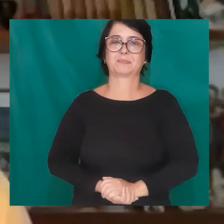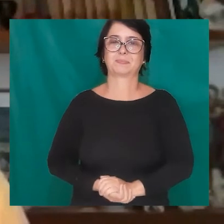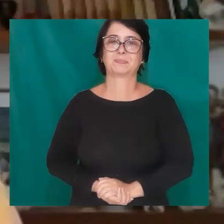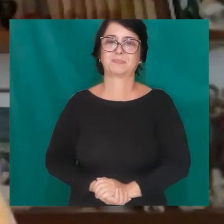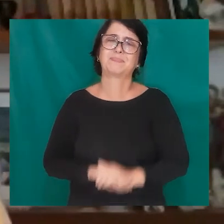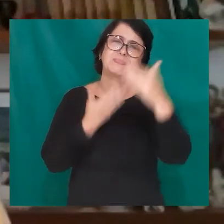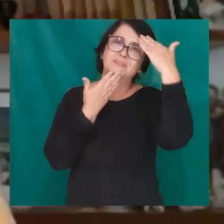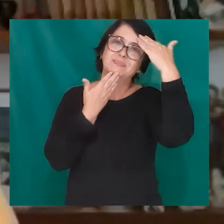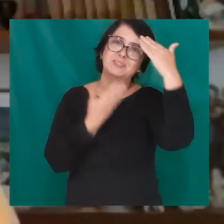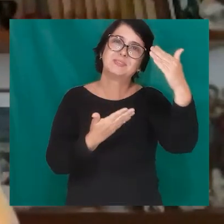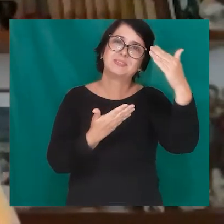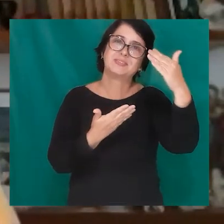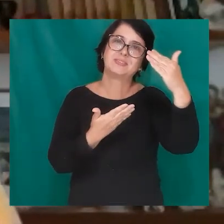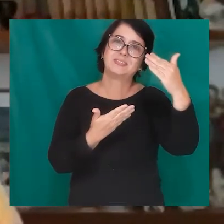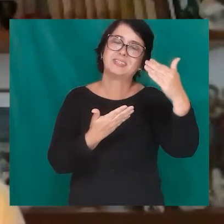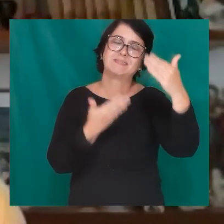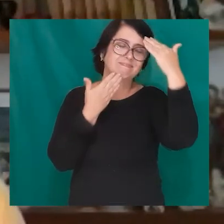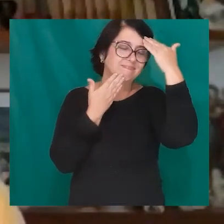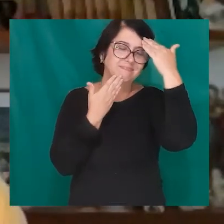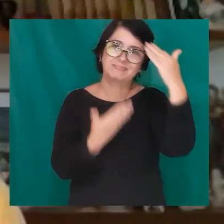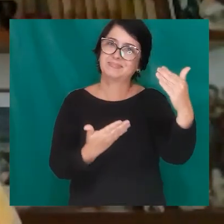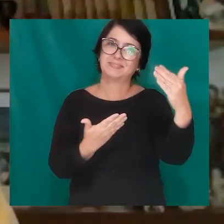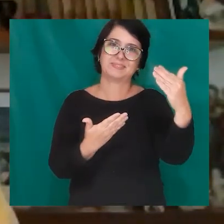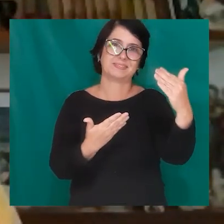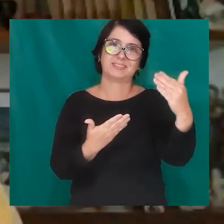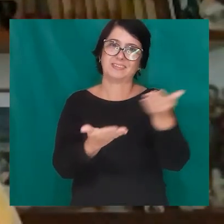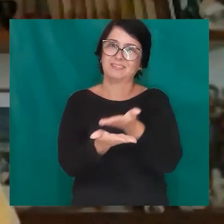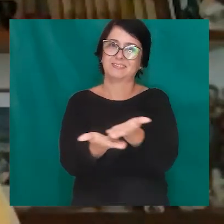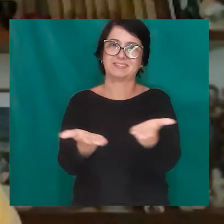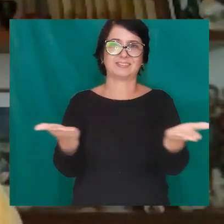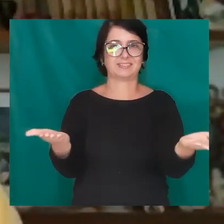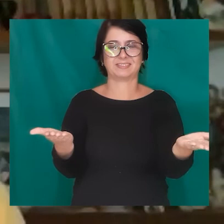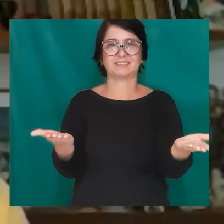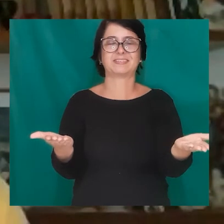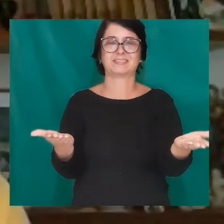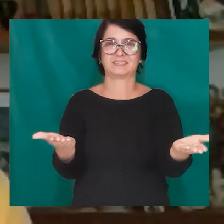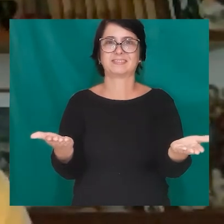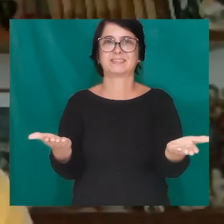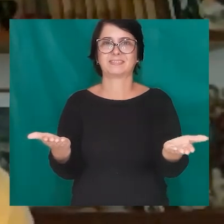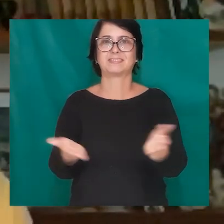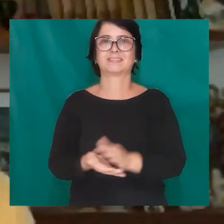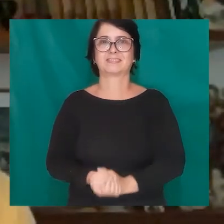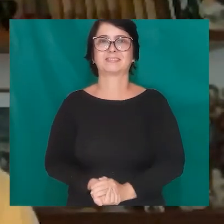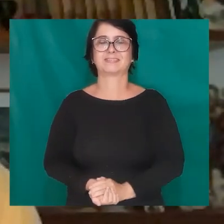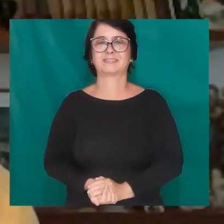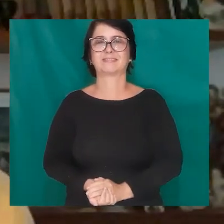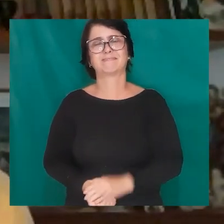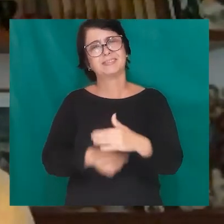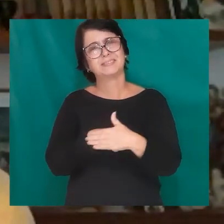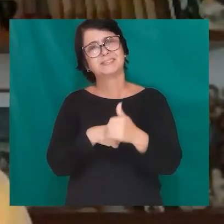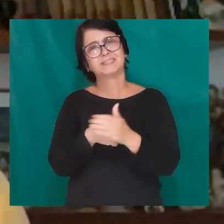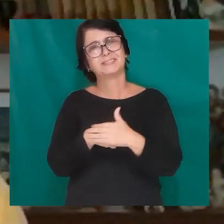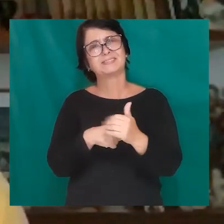pode deixar de agradecer, muito obrigado, Borghettinho, muito obrigado, Antônio, poxa, pelo carinho com a